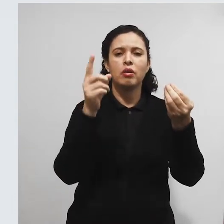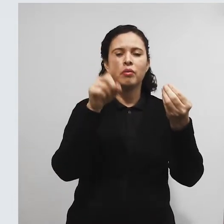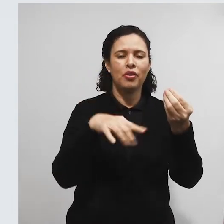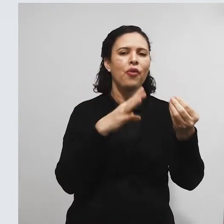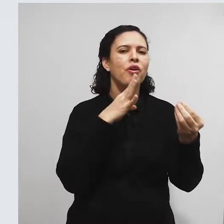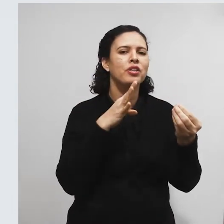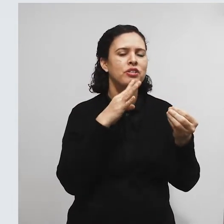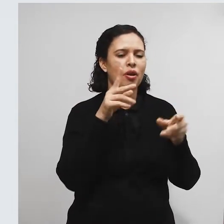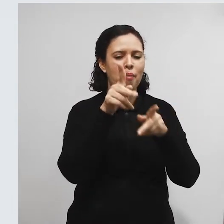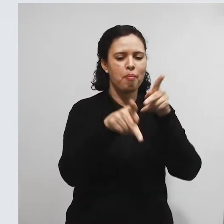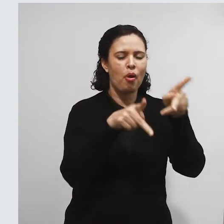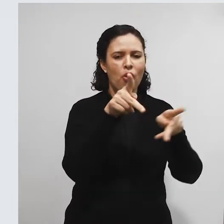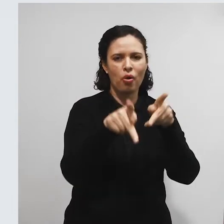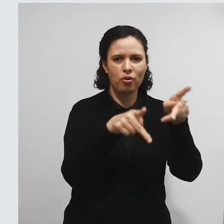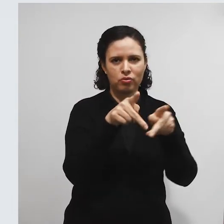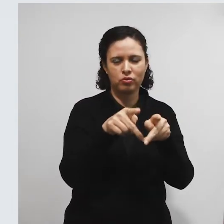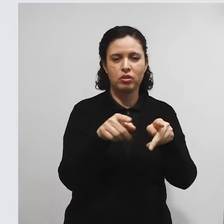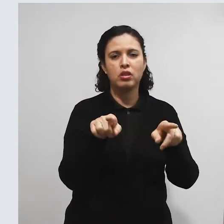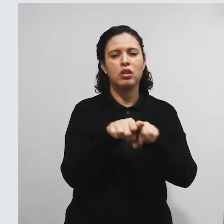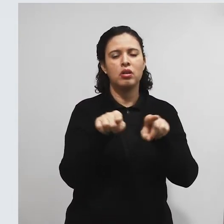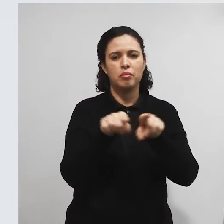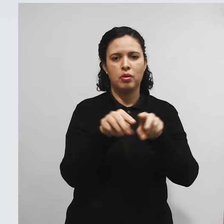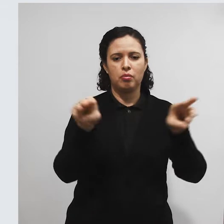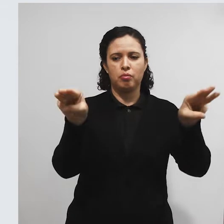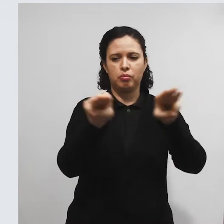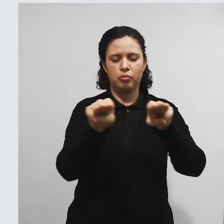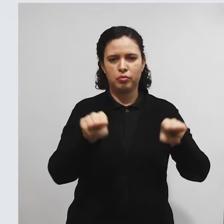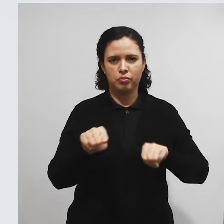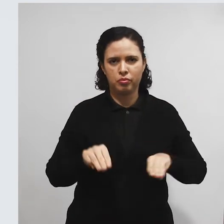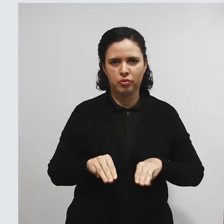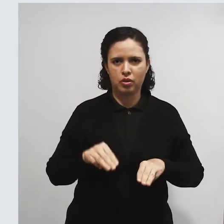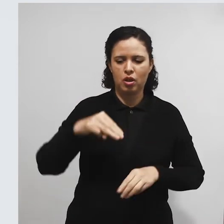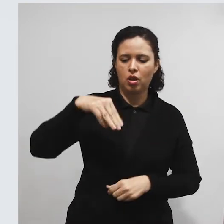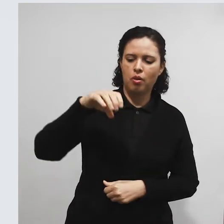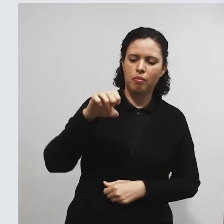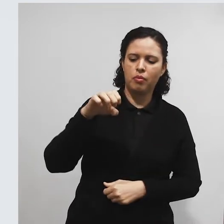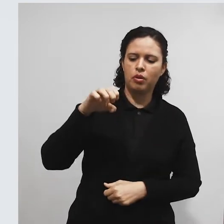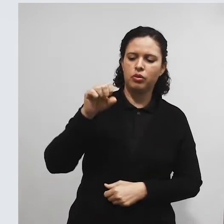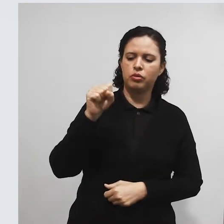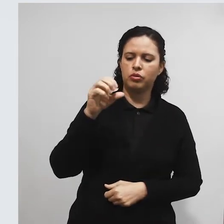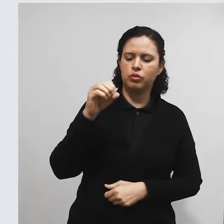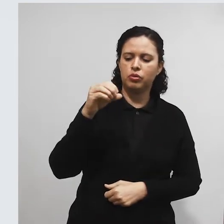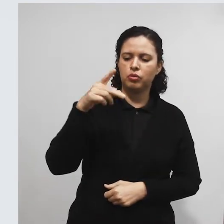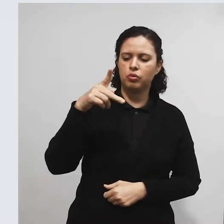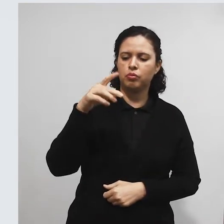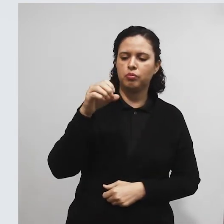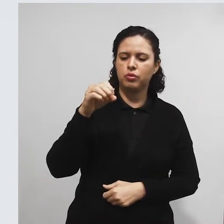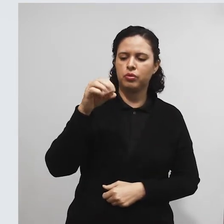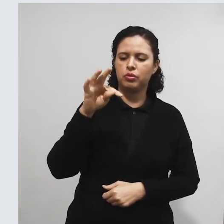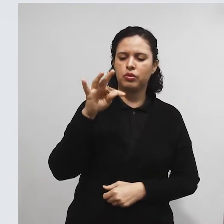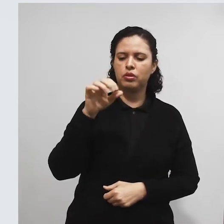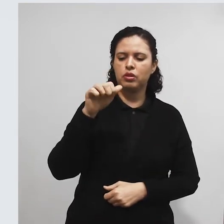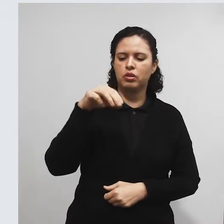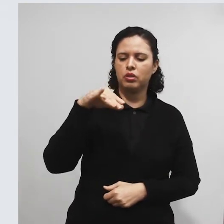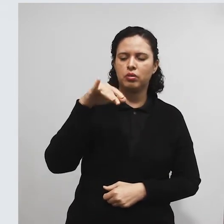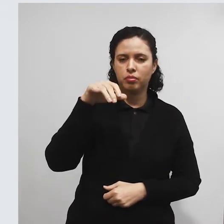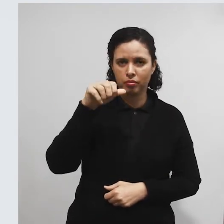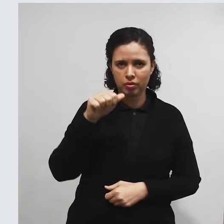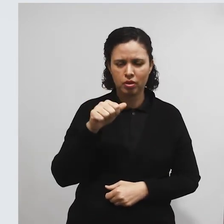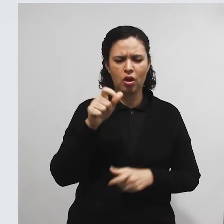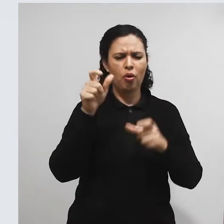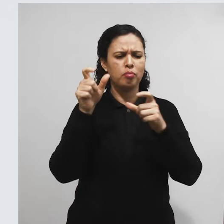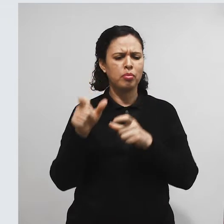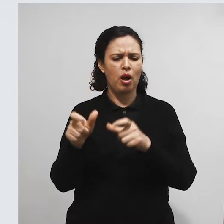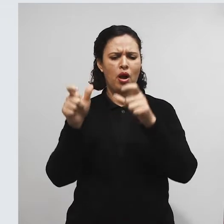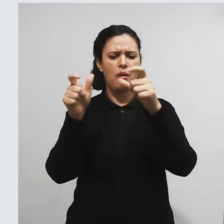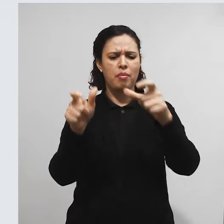os mesopotâmios, né? O que a gente chama hoje de Iraque, a região que é o Irã, que antigamente era a Pérsia. Essas